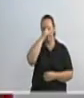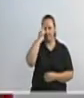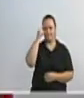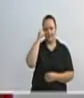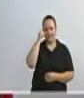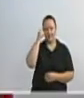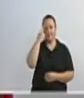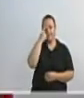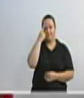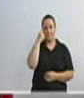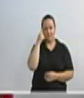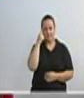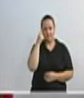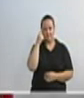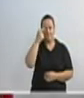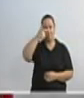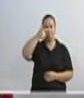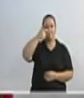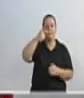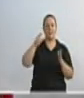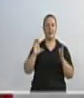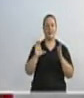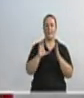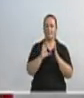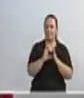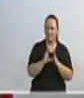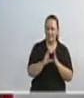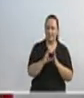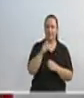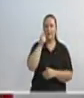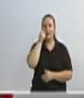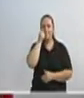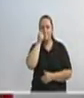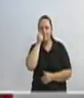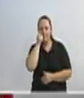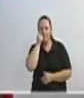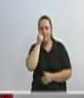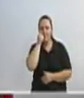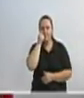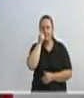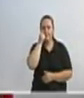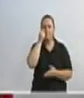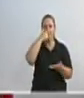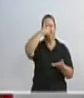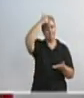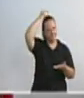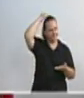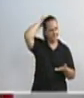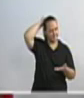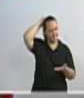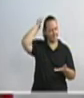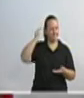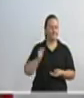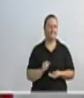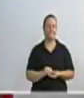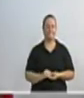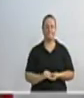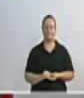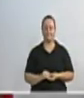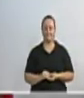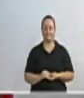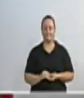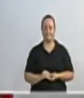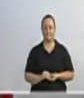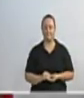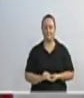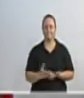o vereador Ito, o vereador Caminha, o vereador Almir, o vereador Adriano Pereira. Mas eu quero aqui cumprimentar